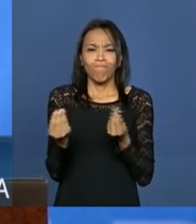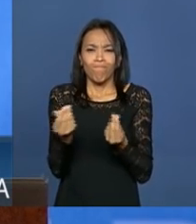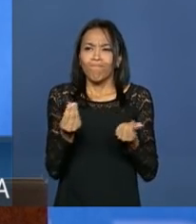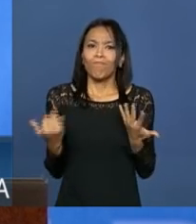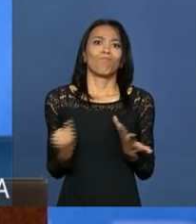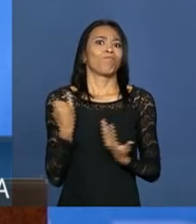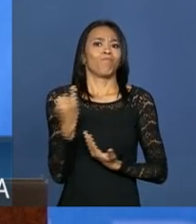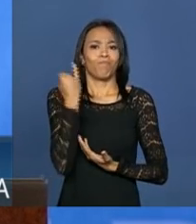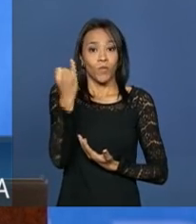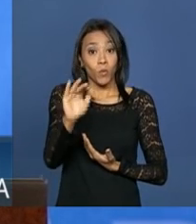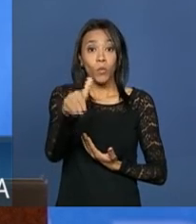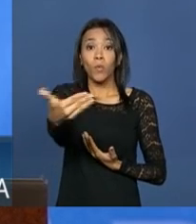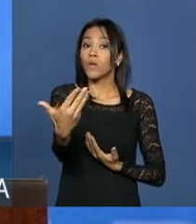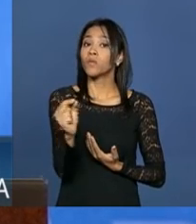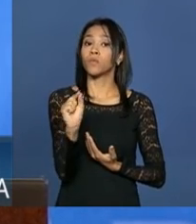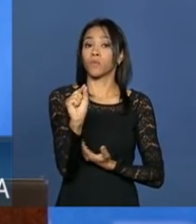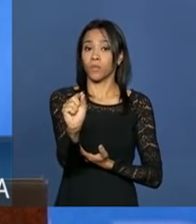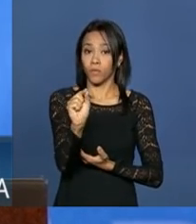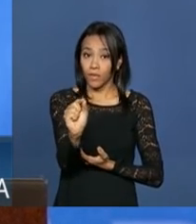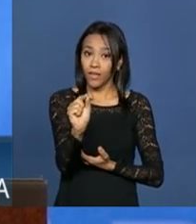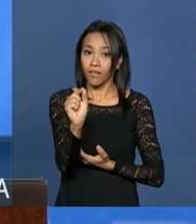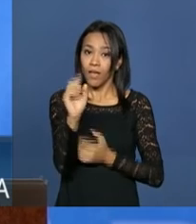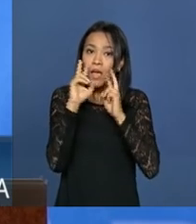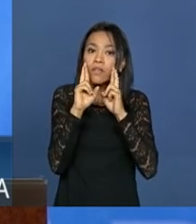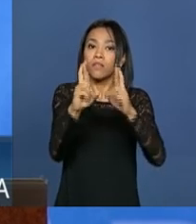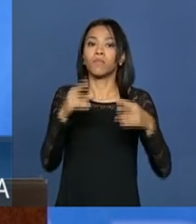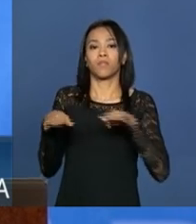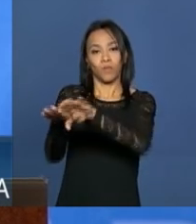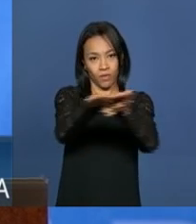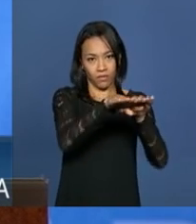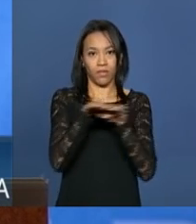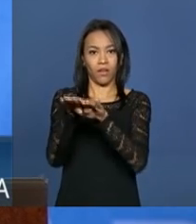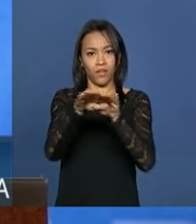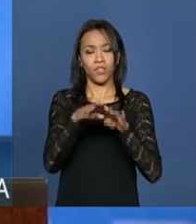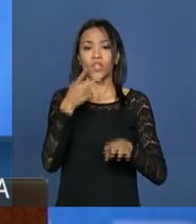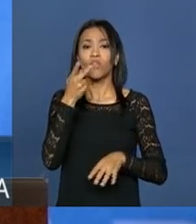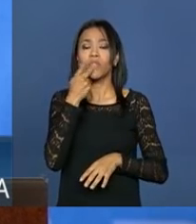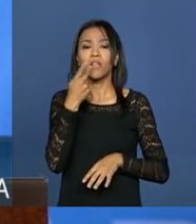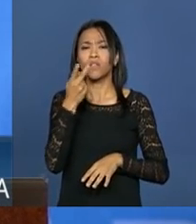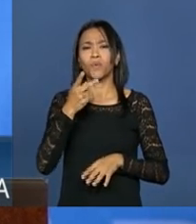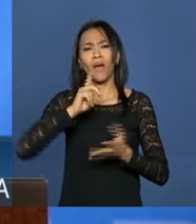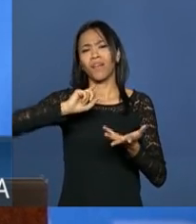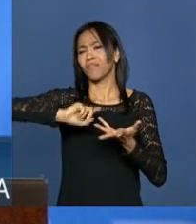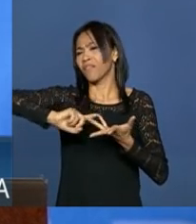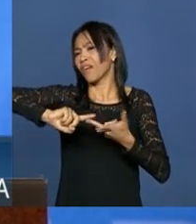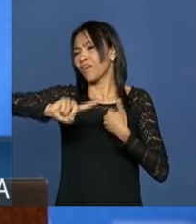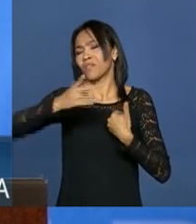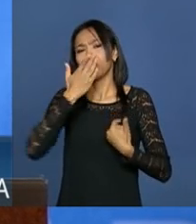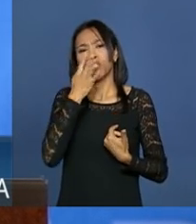vida. quando consagra a igualdade. Refiro-me a todos os tipos de